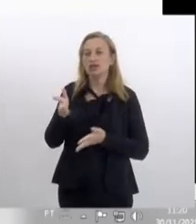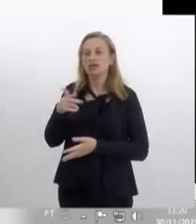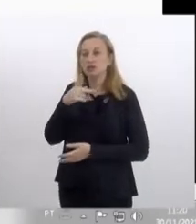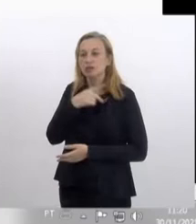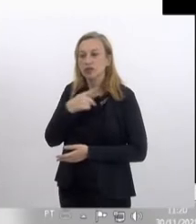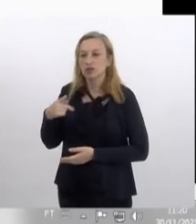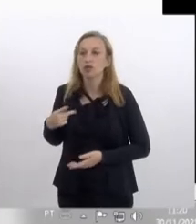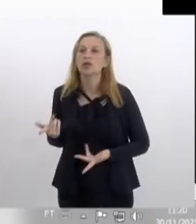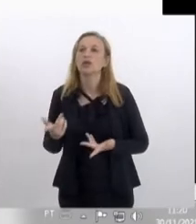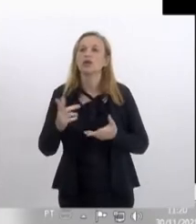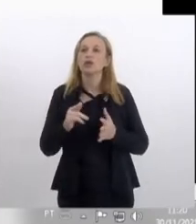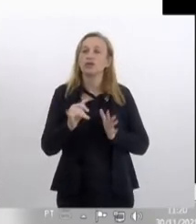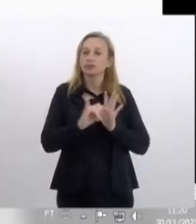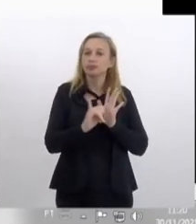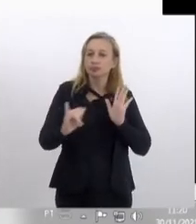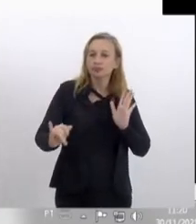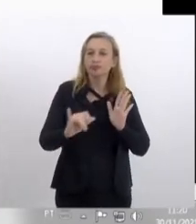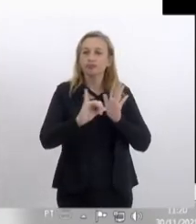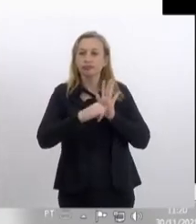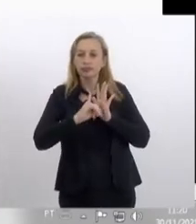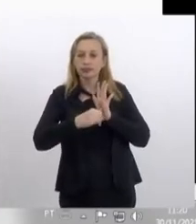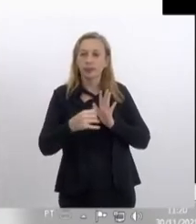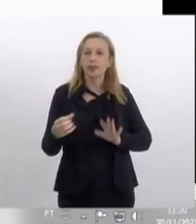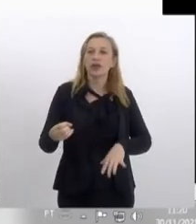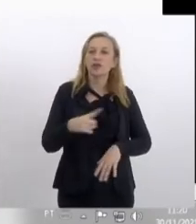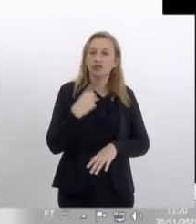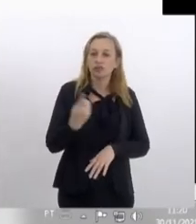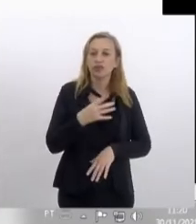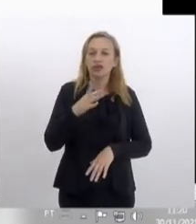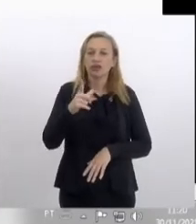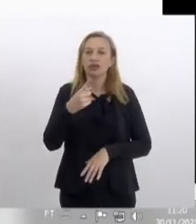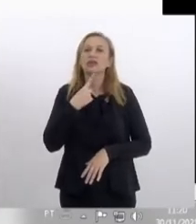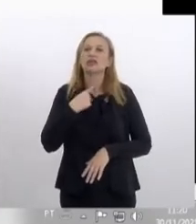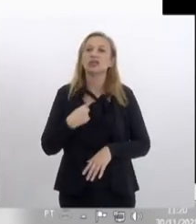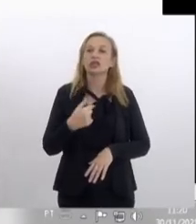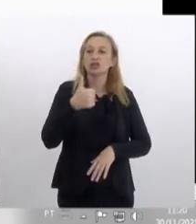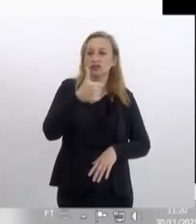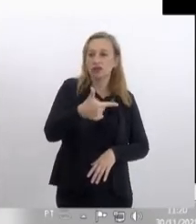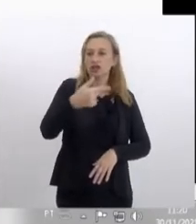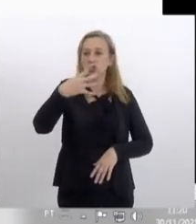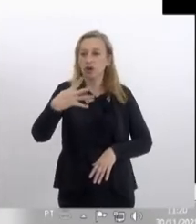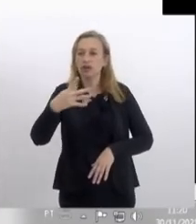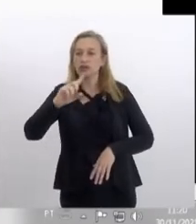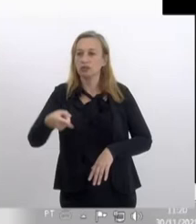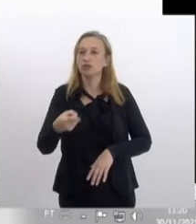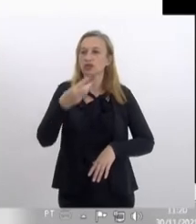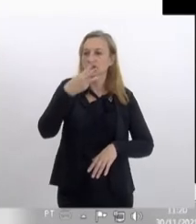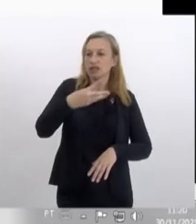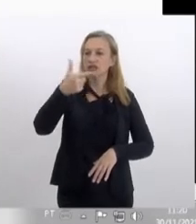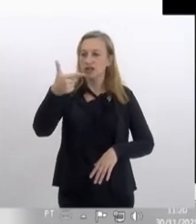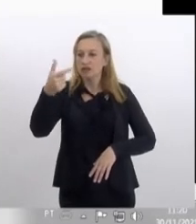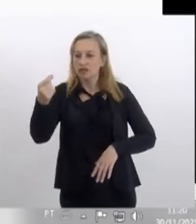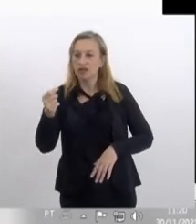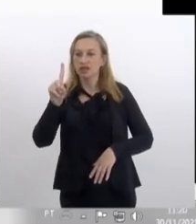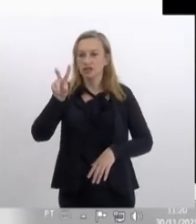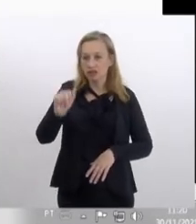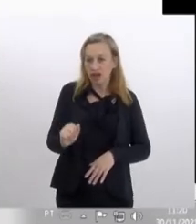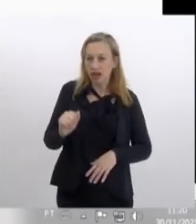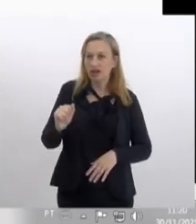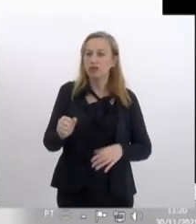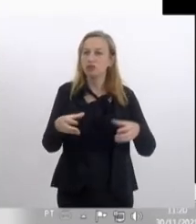e foi publicado um edital. A nossa intenção é que a gente chegue a 24.320 vagas para as